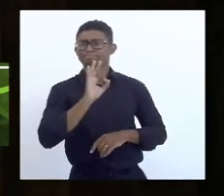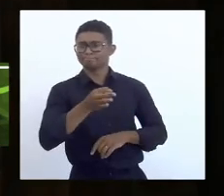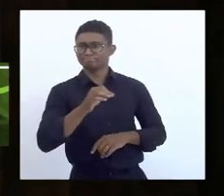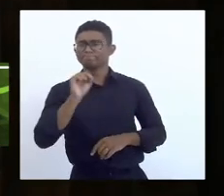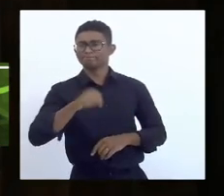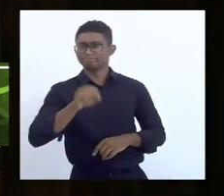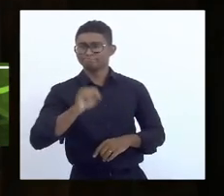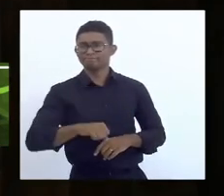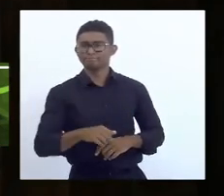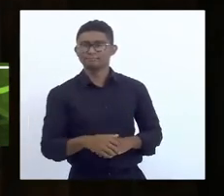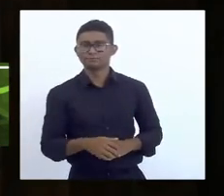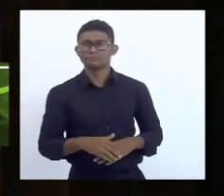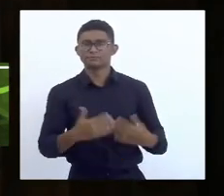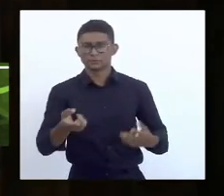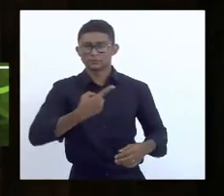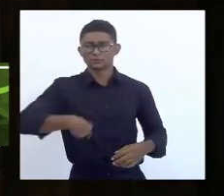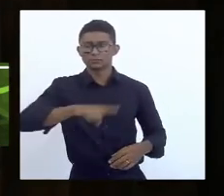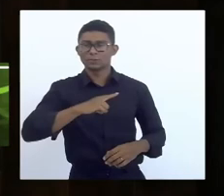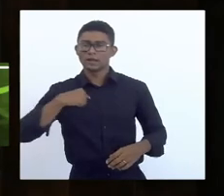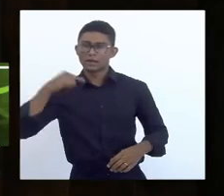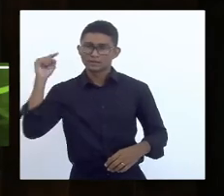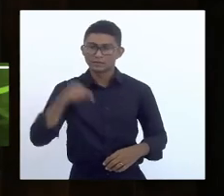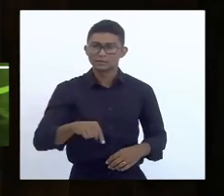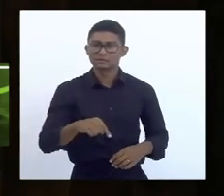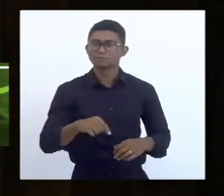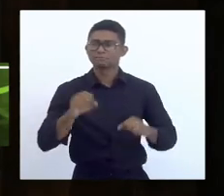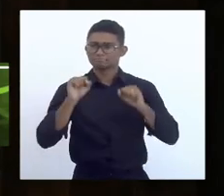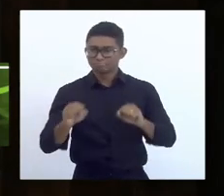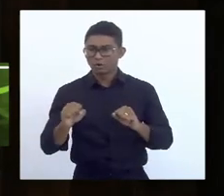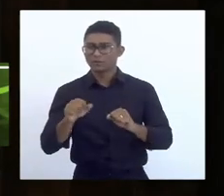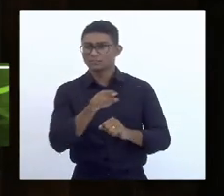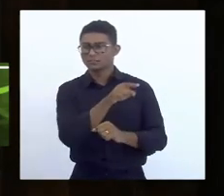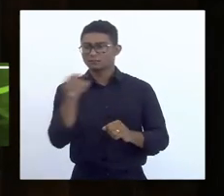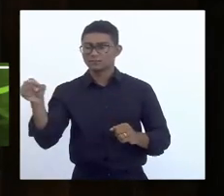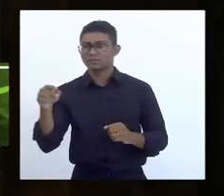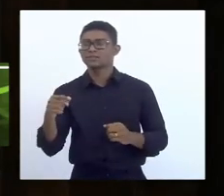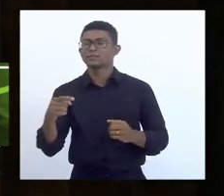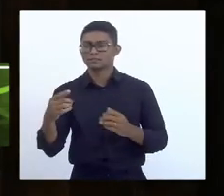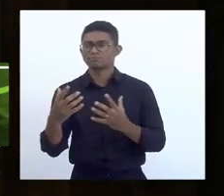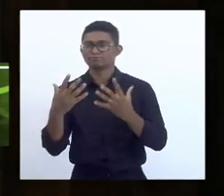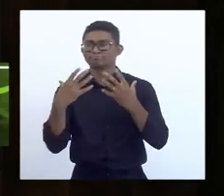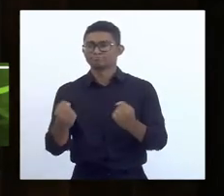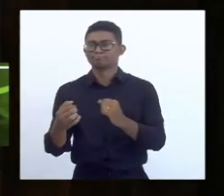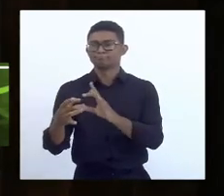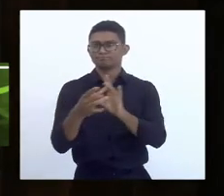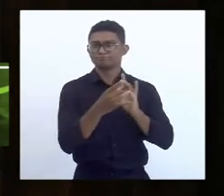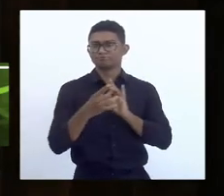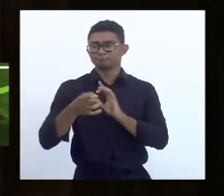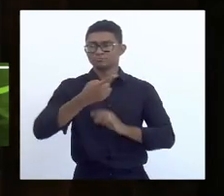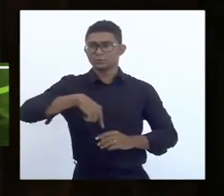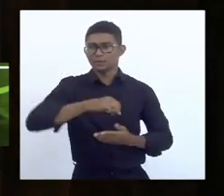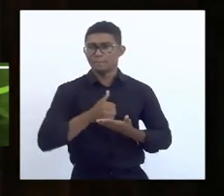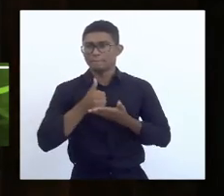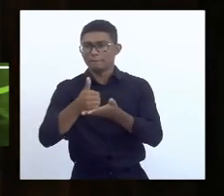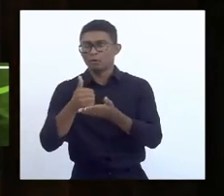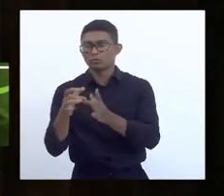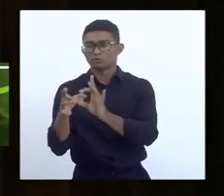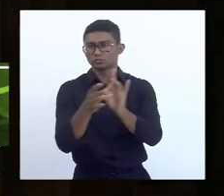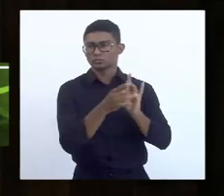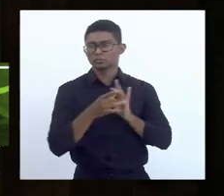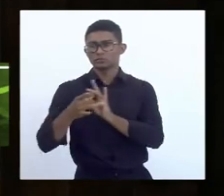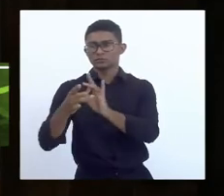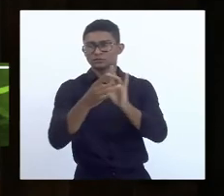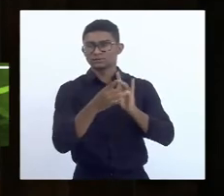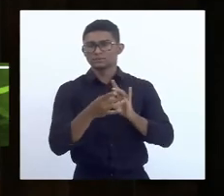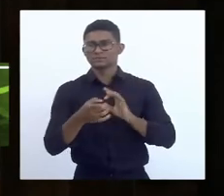nós estamos aqui e vocês podem contar aí com o nosso apoio, com a nossa união, e para que